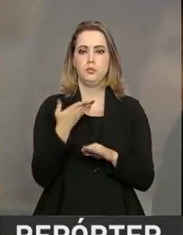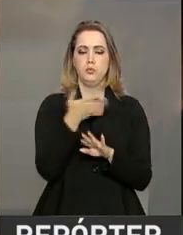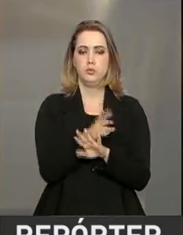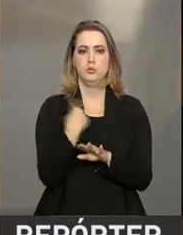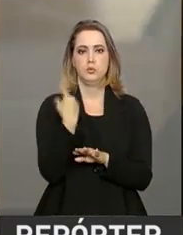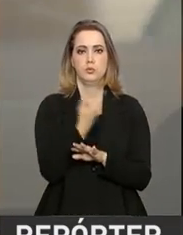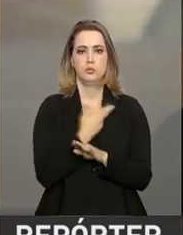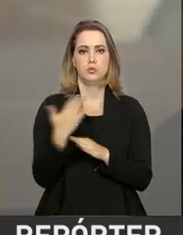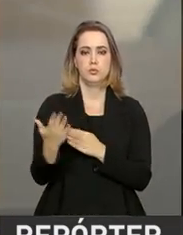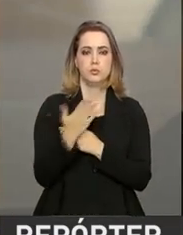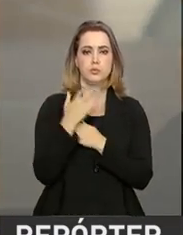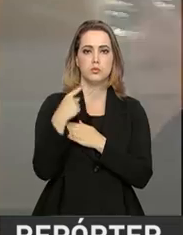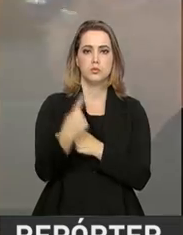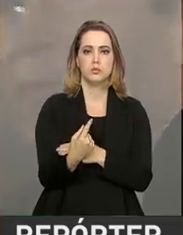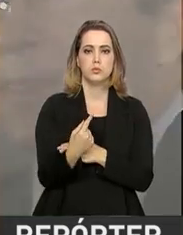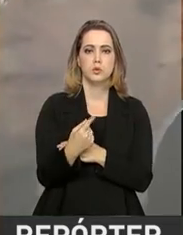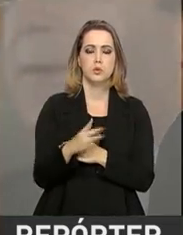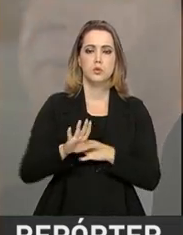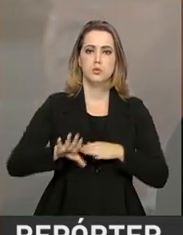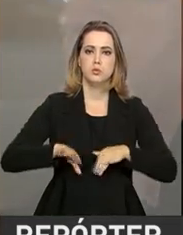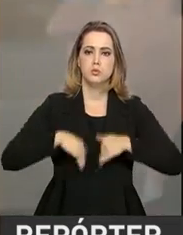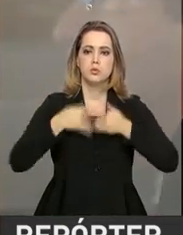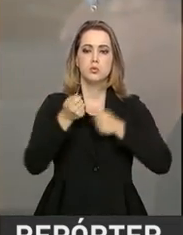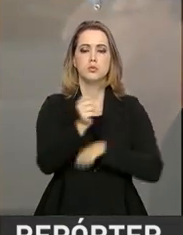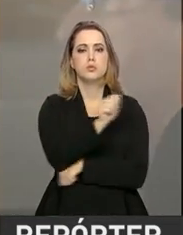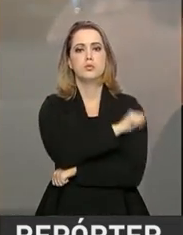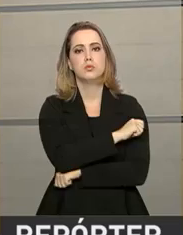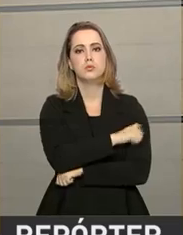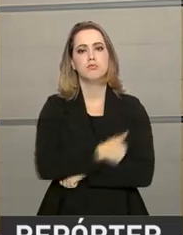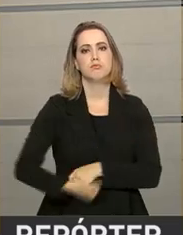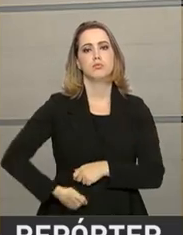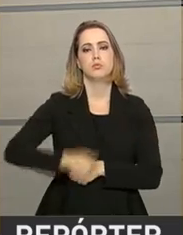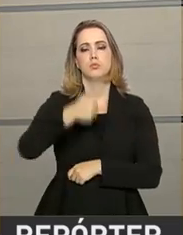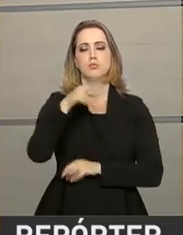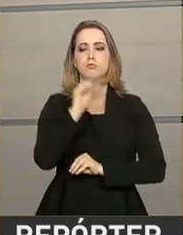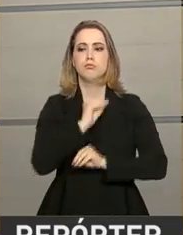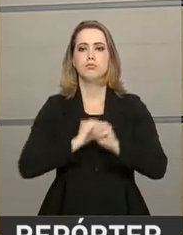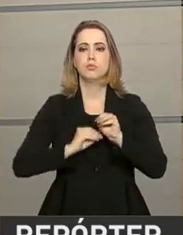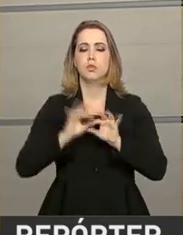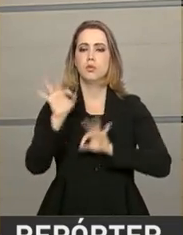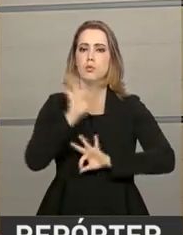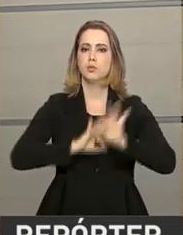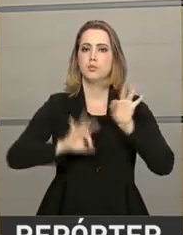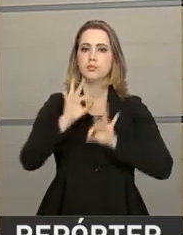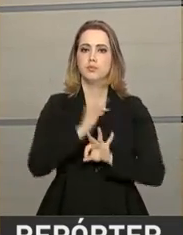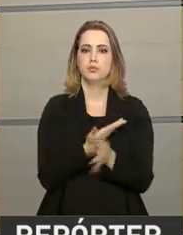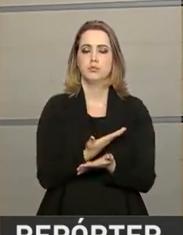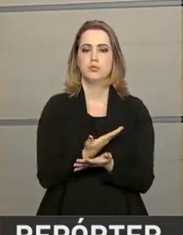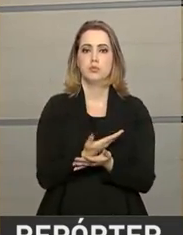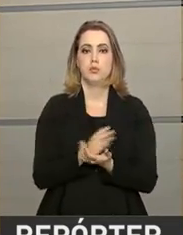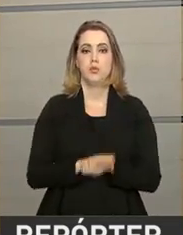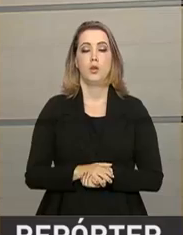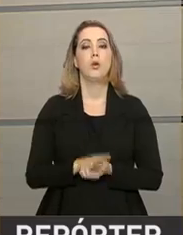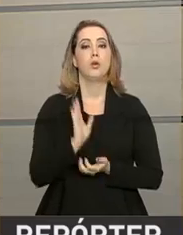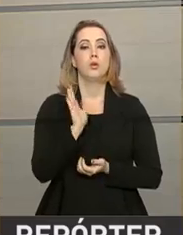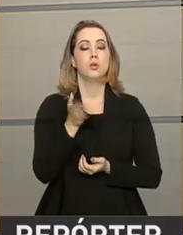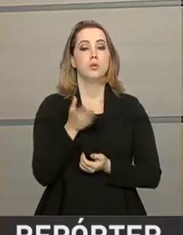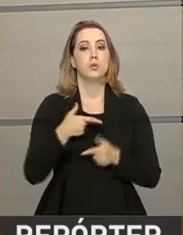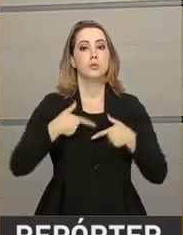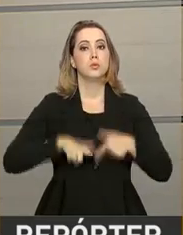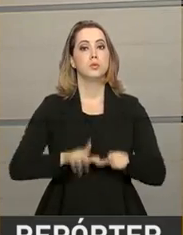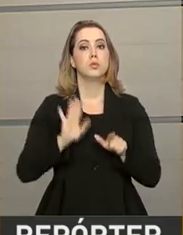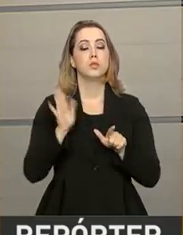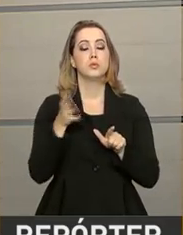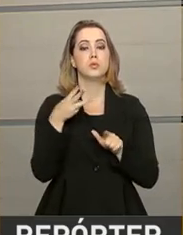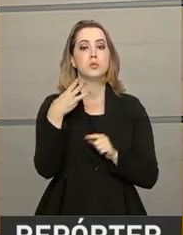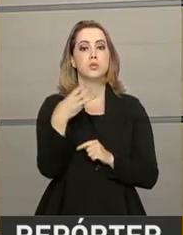que nos ajuda a formar alunos melhores preparados. O prêmio existe há 35 anos e homenageia personalidades brasileiras